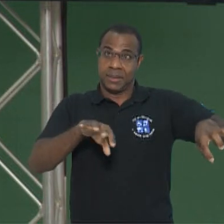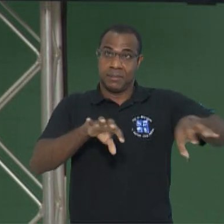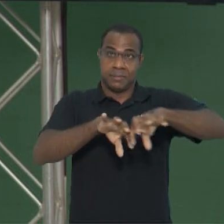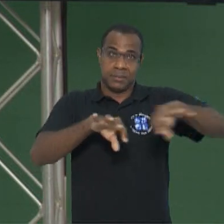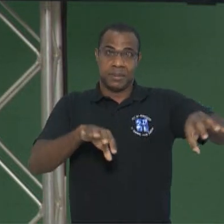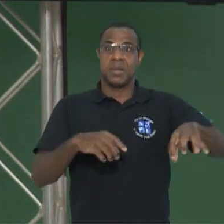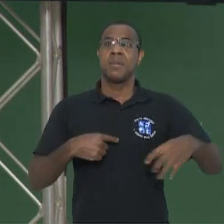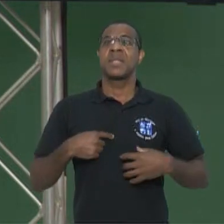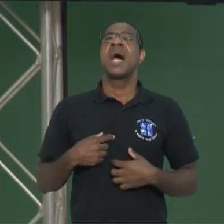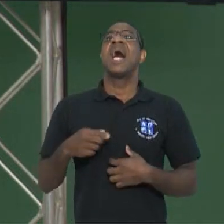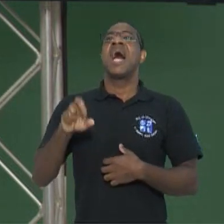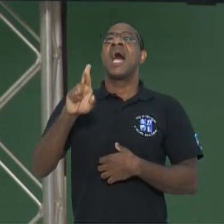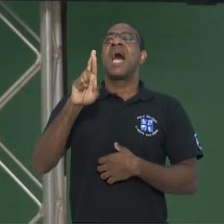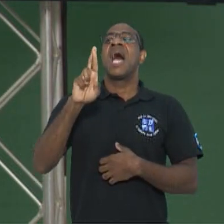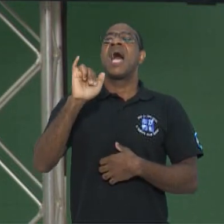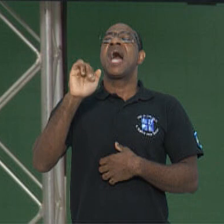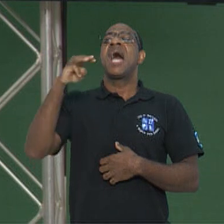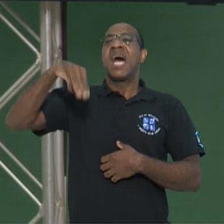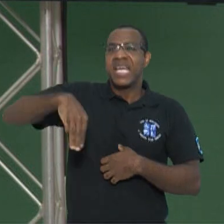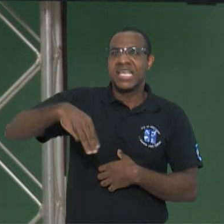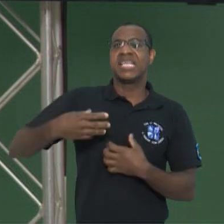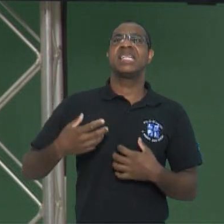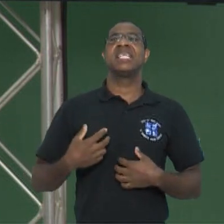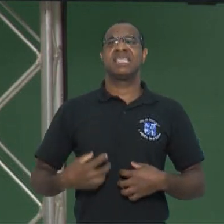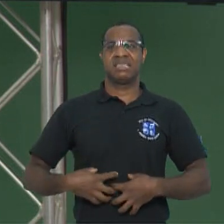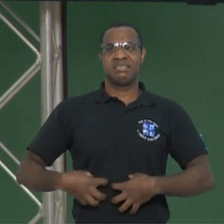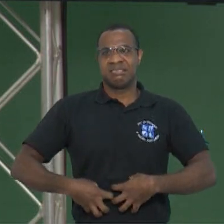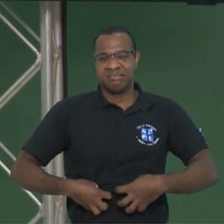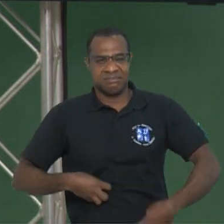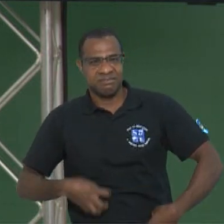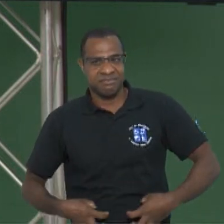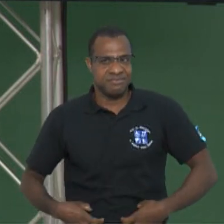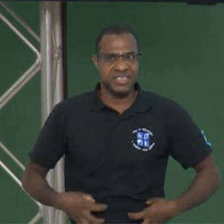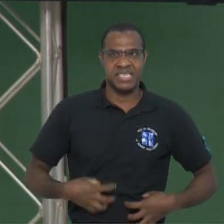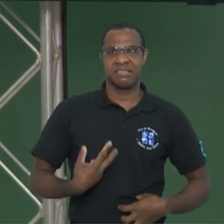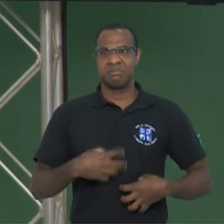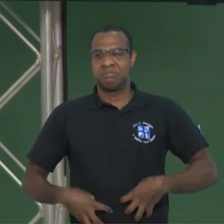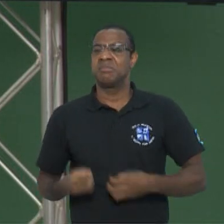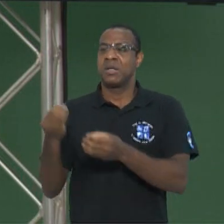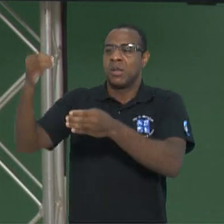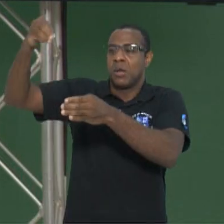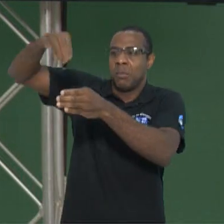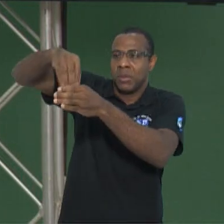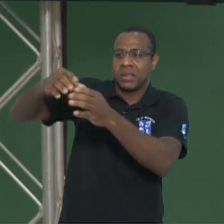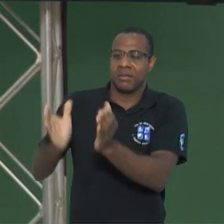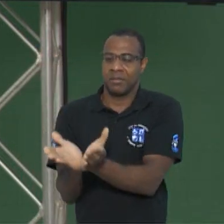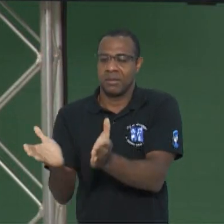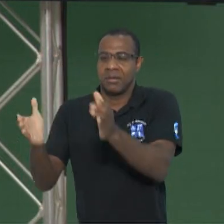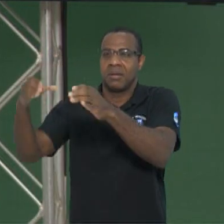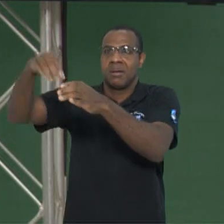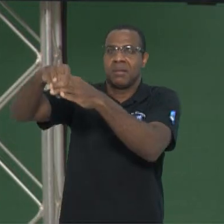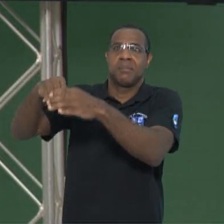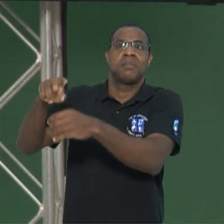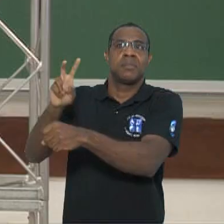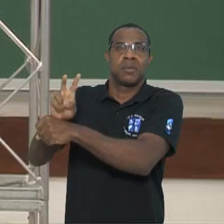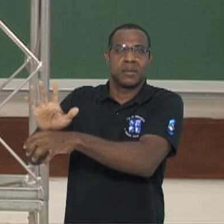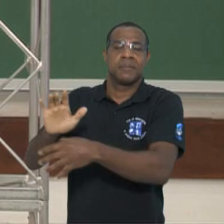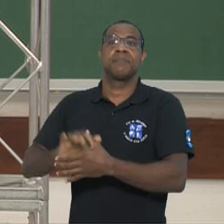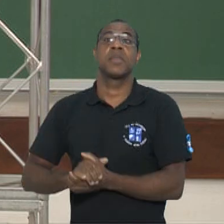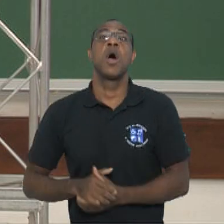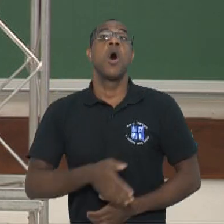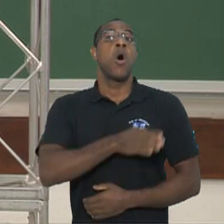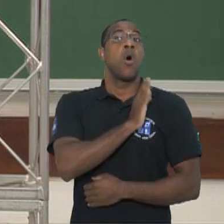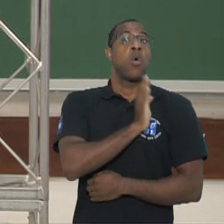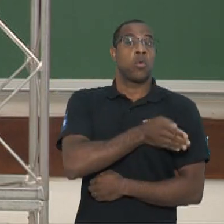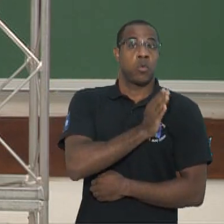fígado em cada vaso, que era colocado dentro da tumba, junto com o sarcófago da múmia. O coração, eles retornavam